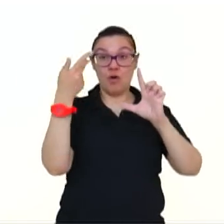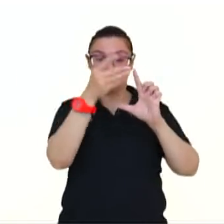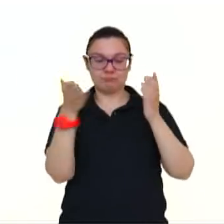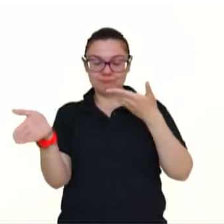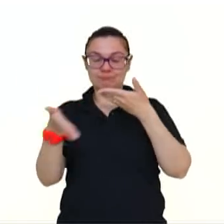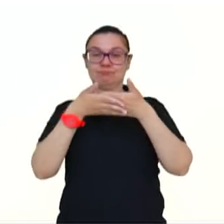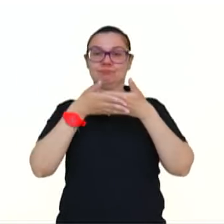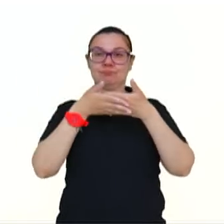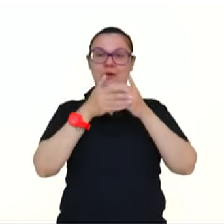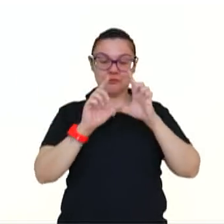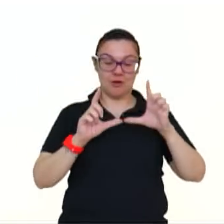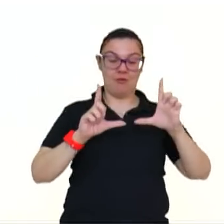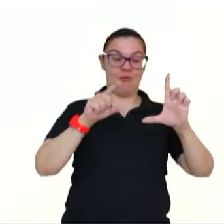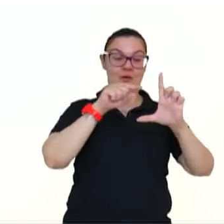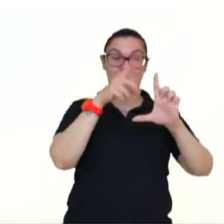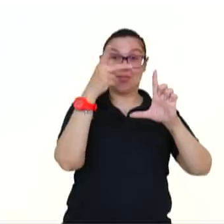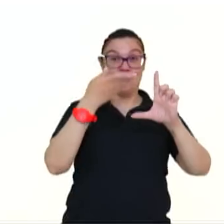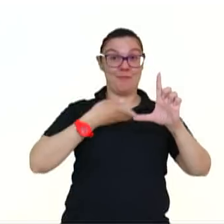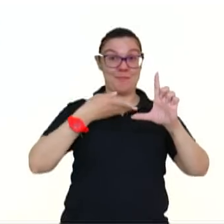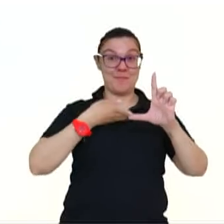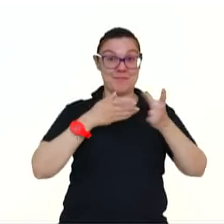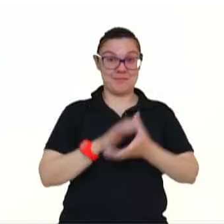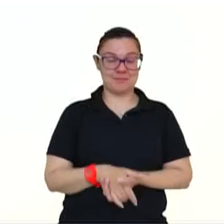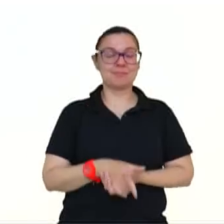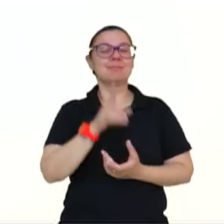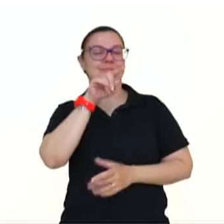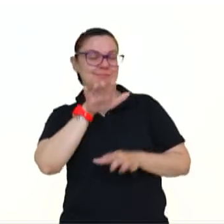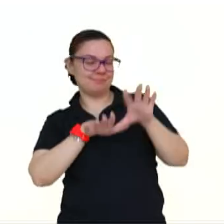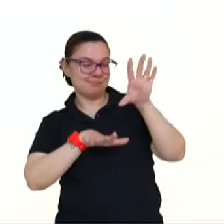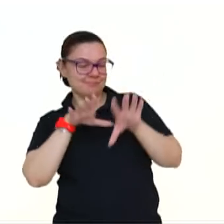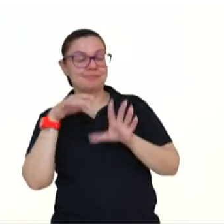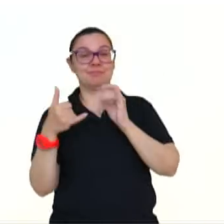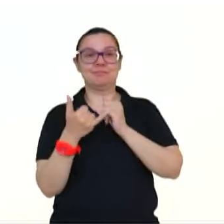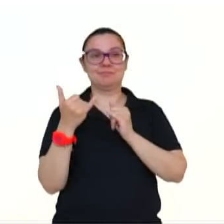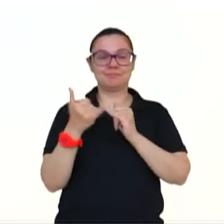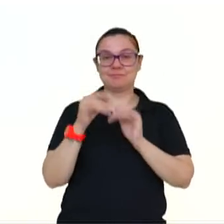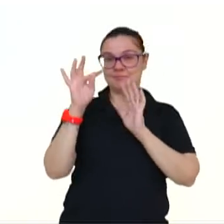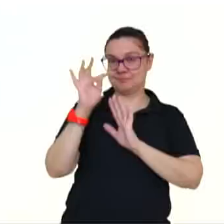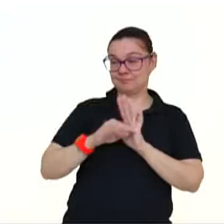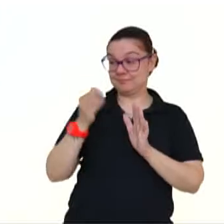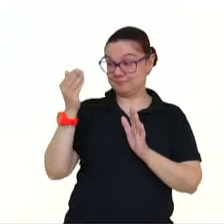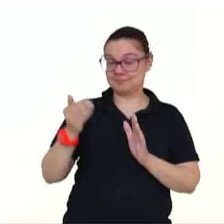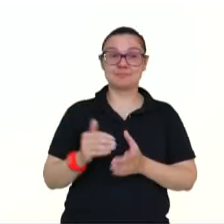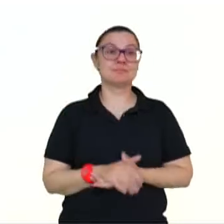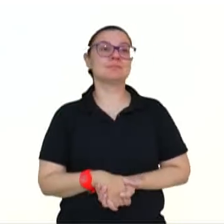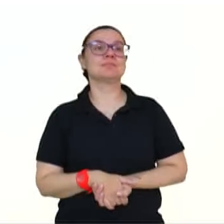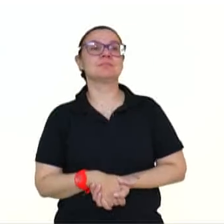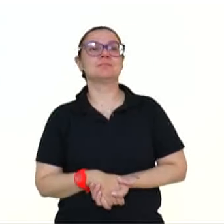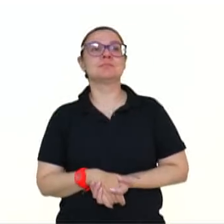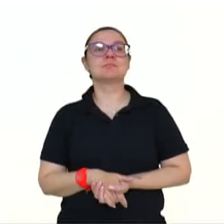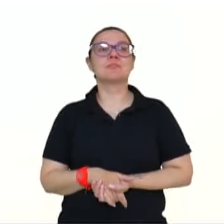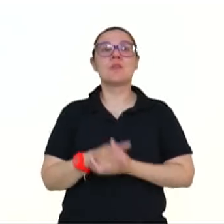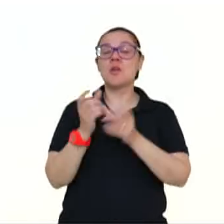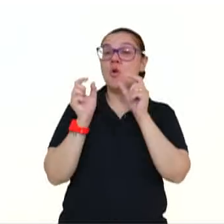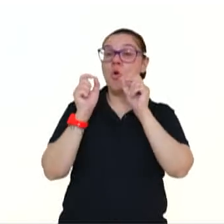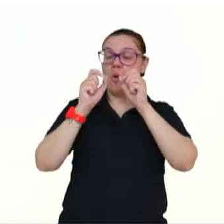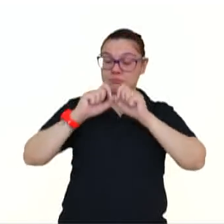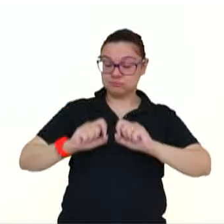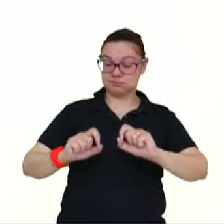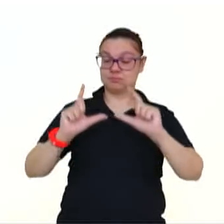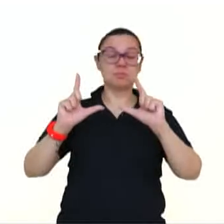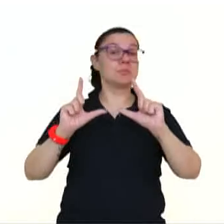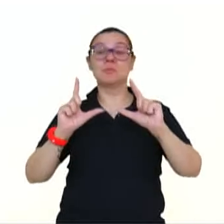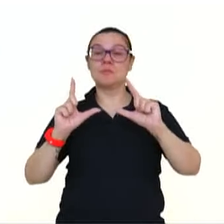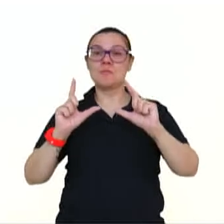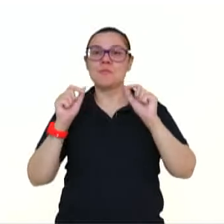vendo a página do seu amigo. É mais ou menos o que acontece no texto. Vamos lá? E como eles